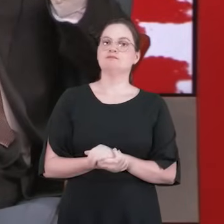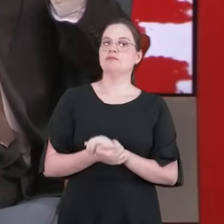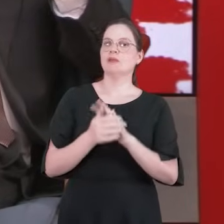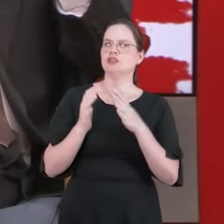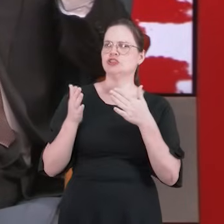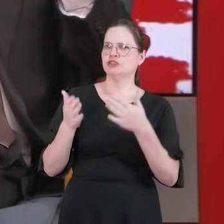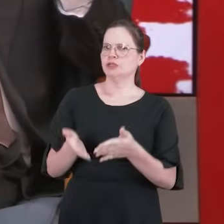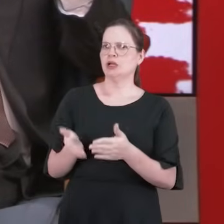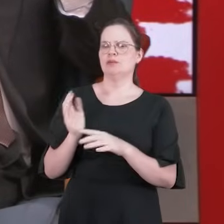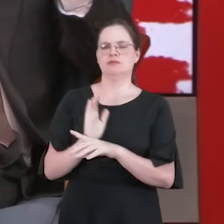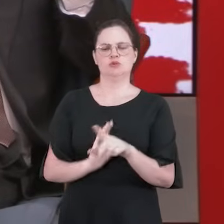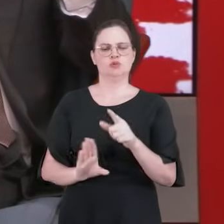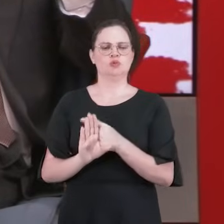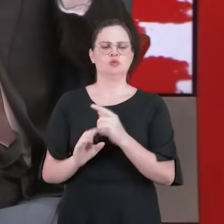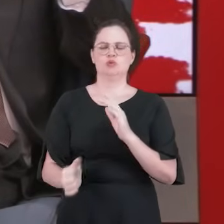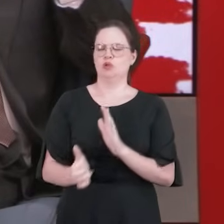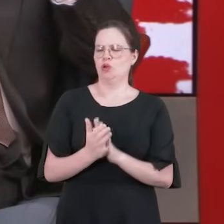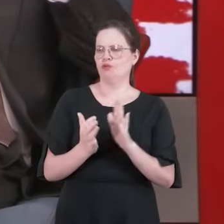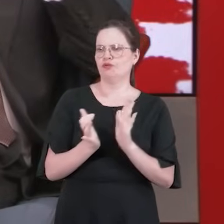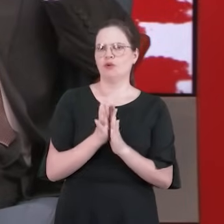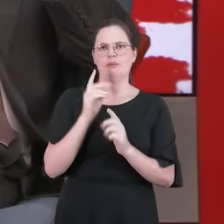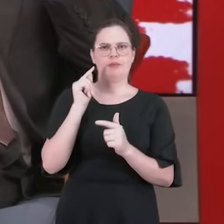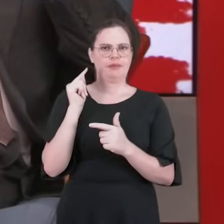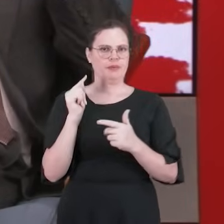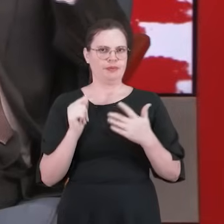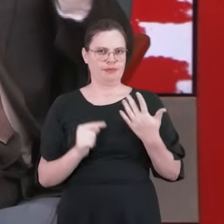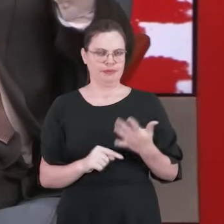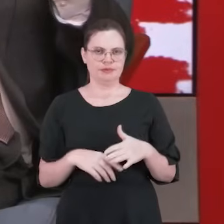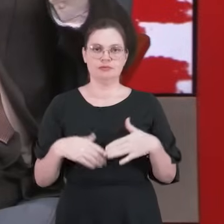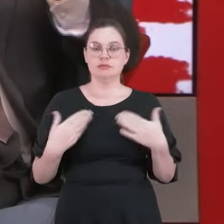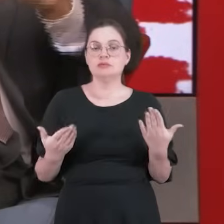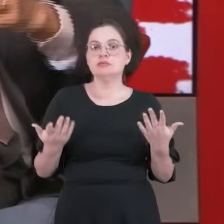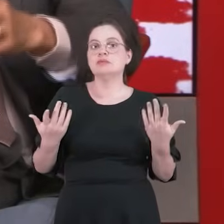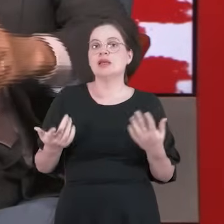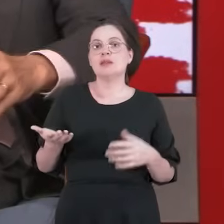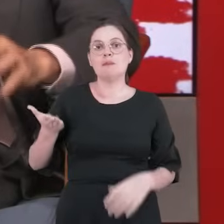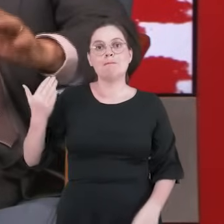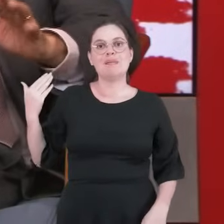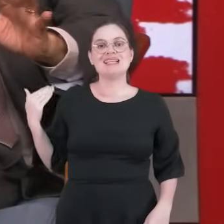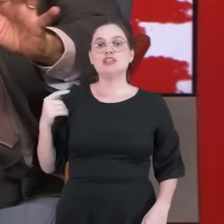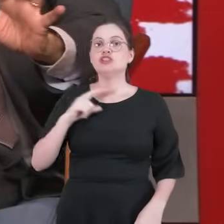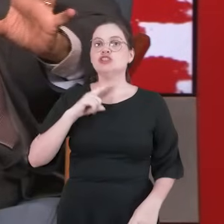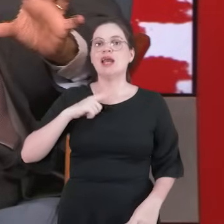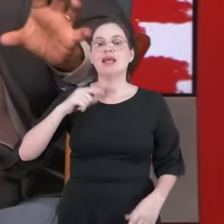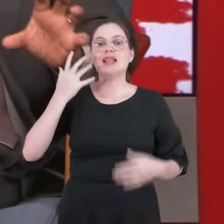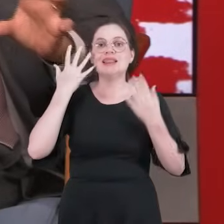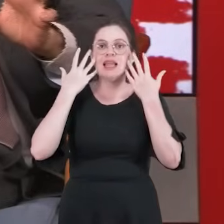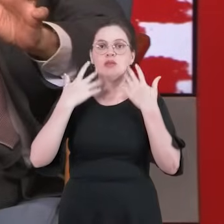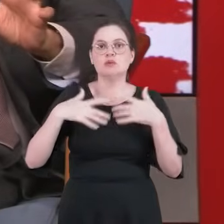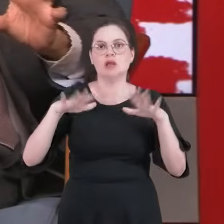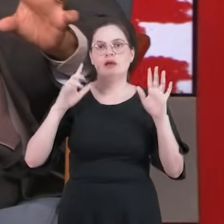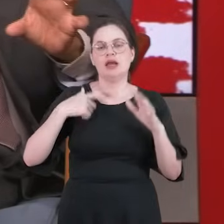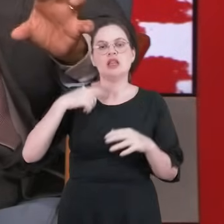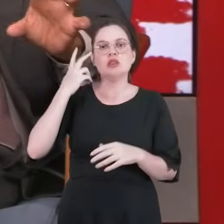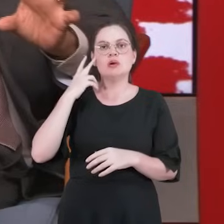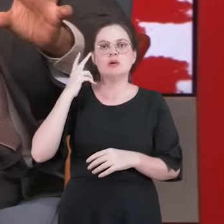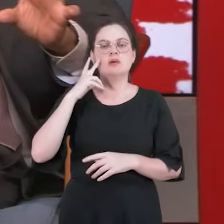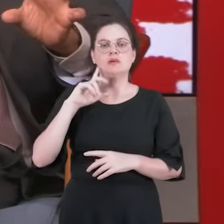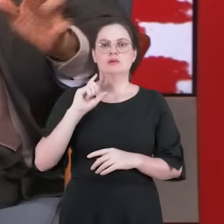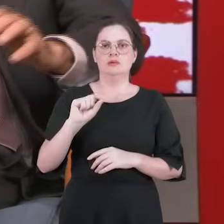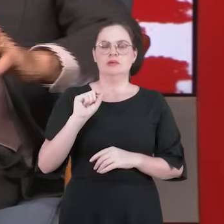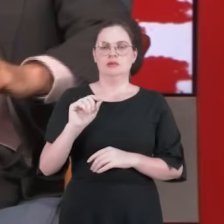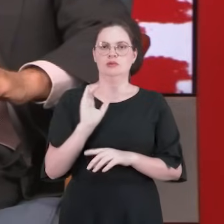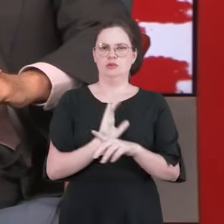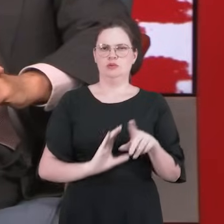Chegamos, o culto, louvor, aquela coisa toda. E era muito comum naquela época, nós já estávamos com